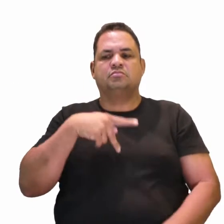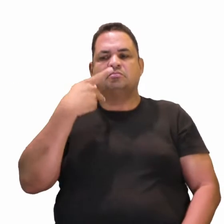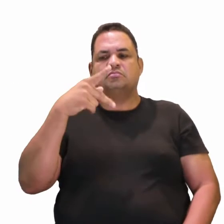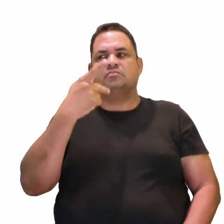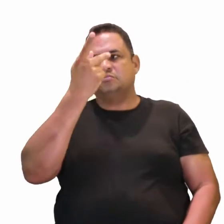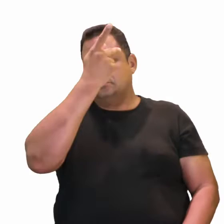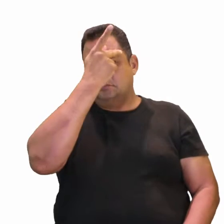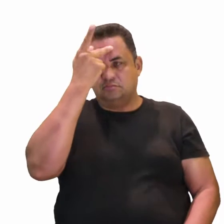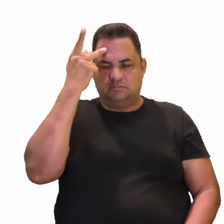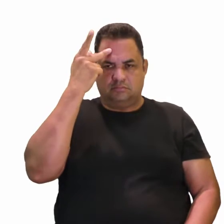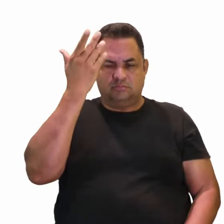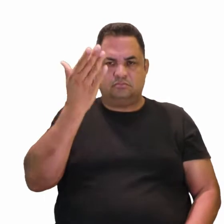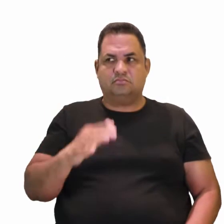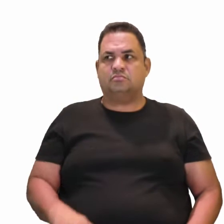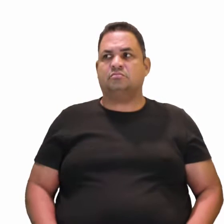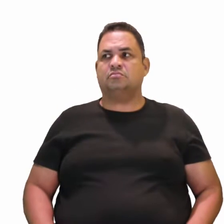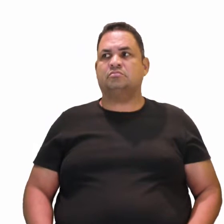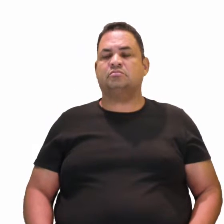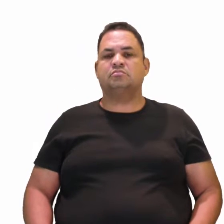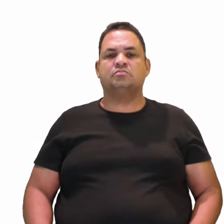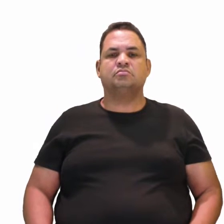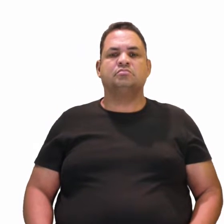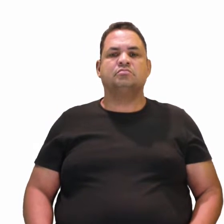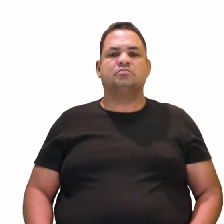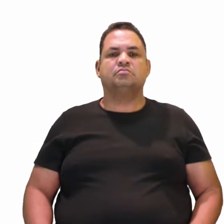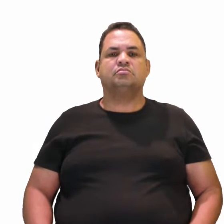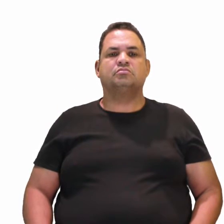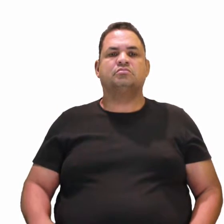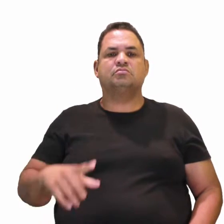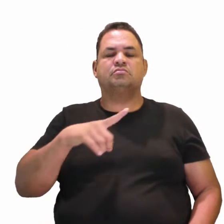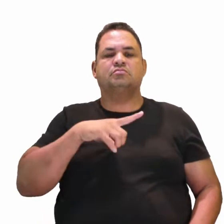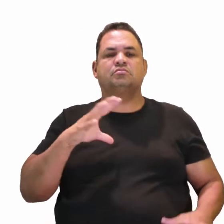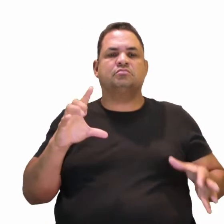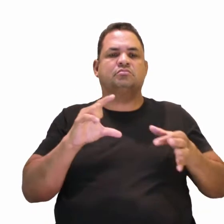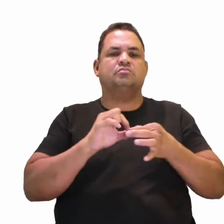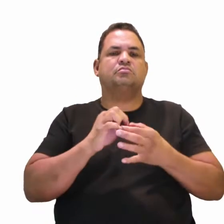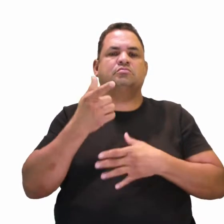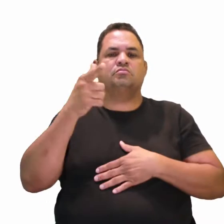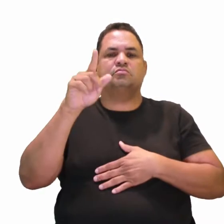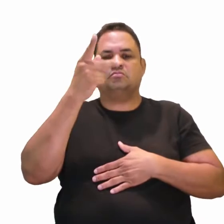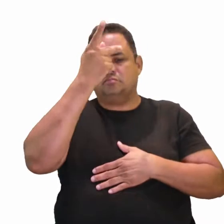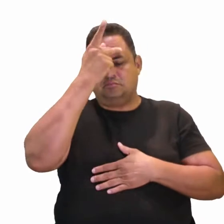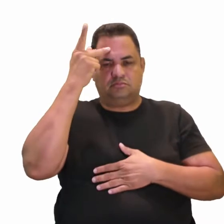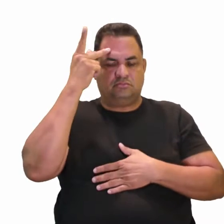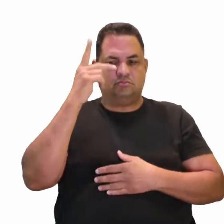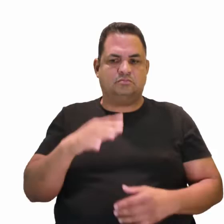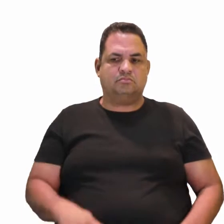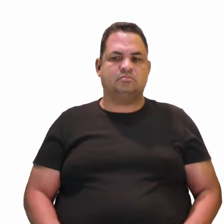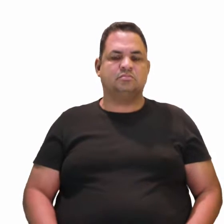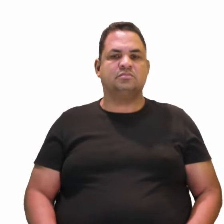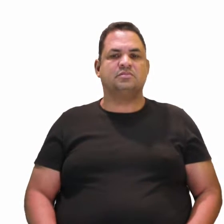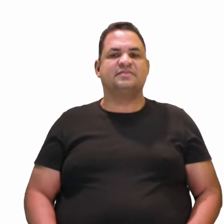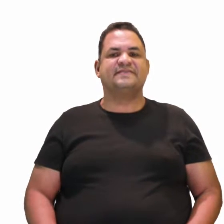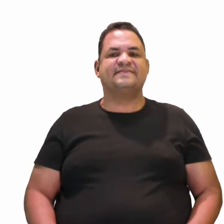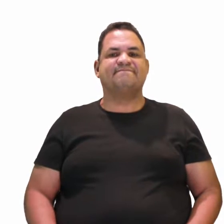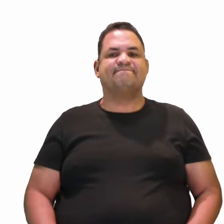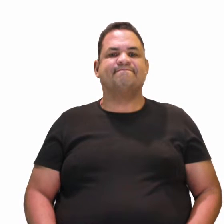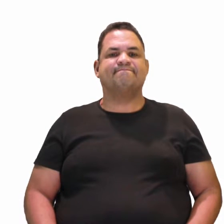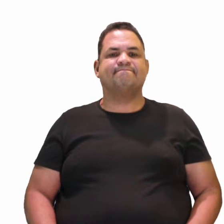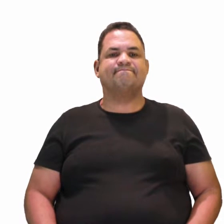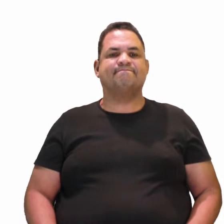com pessoas. Então, tem tudo a ver com conectar com outros ou outras